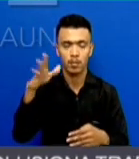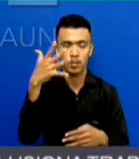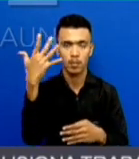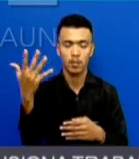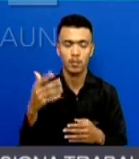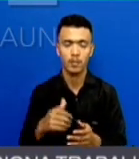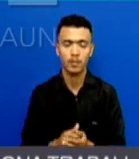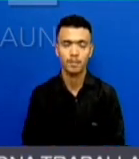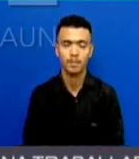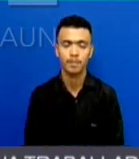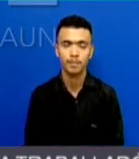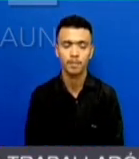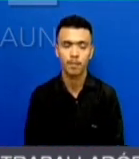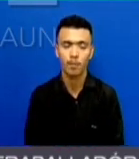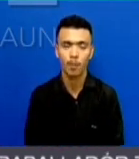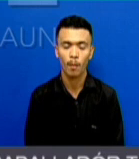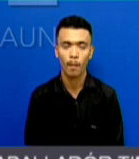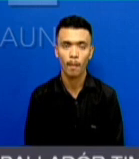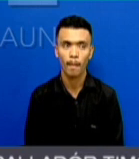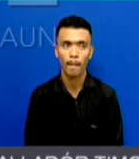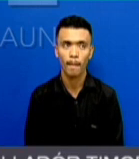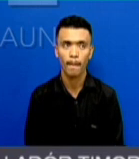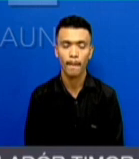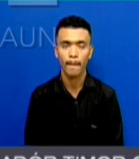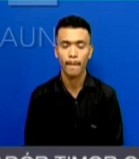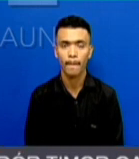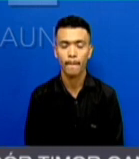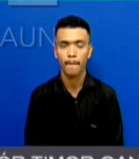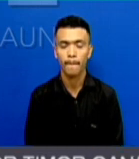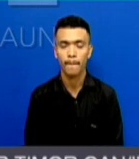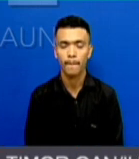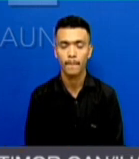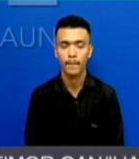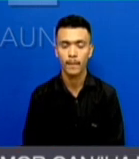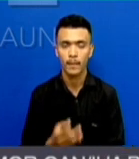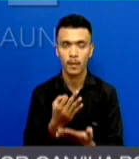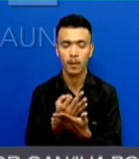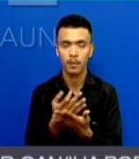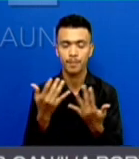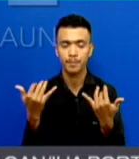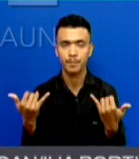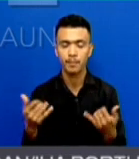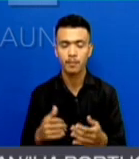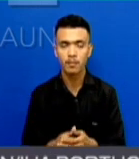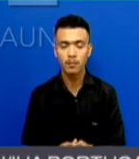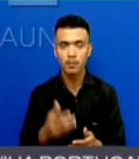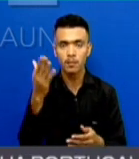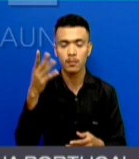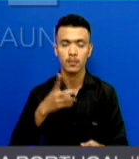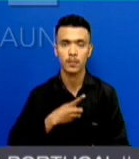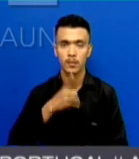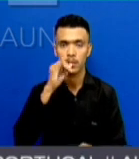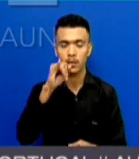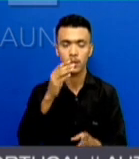Lima. Sobre tarifas, né? Tarifas nene, nebema ka aplicável tohora, ba jedili, ya